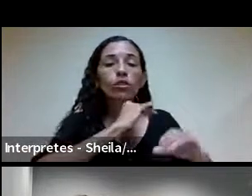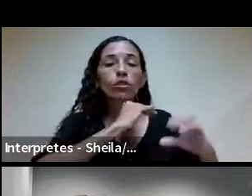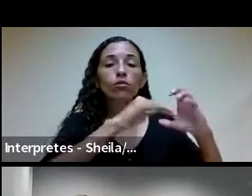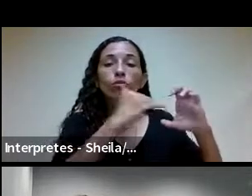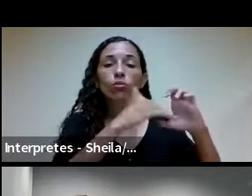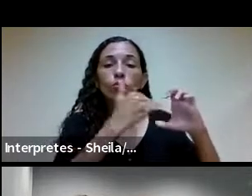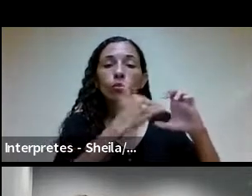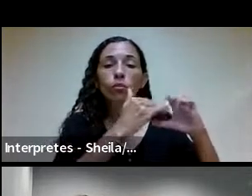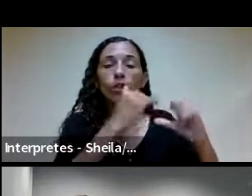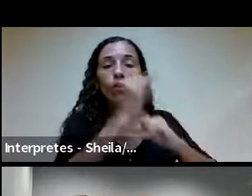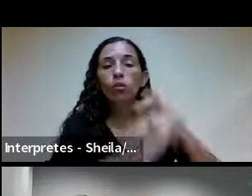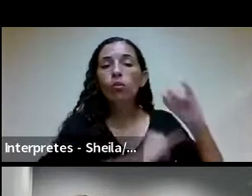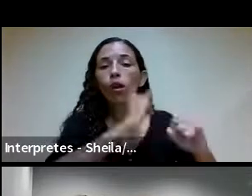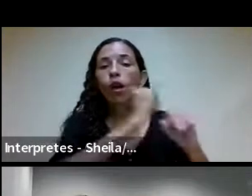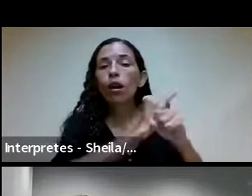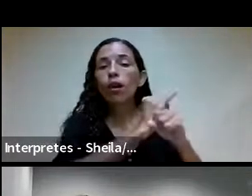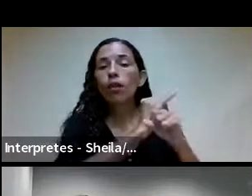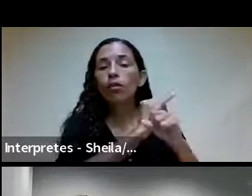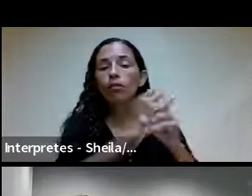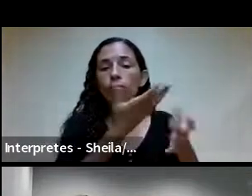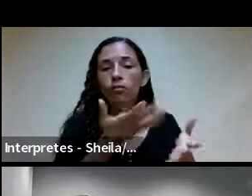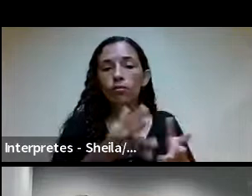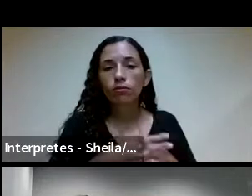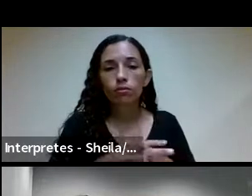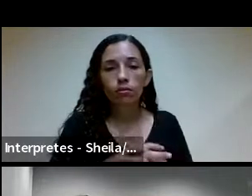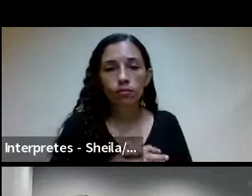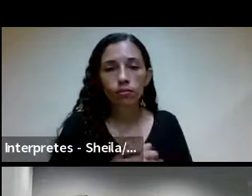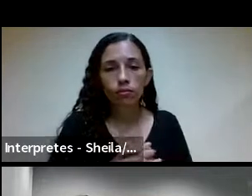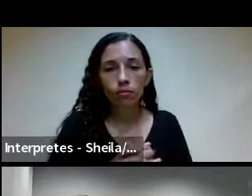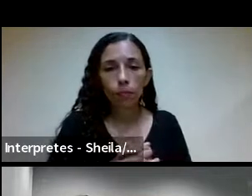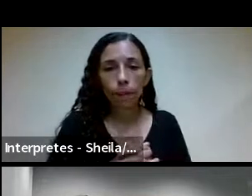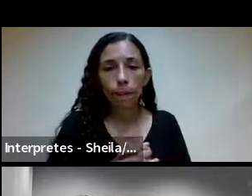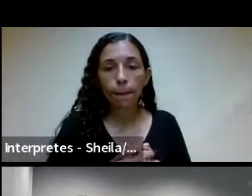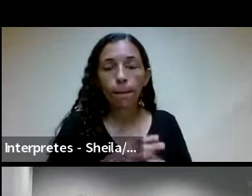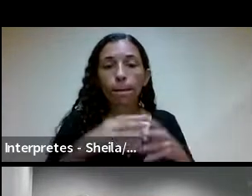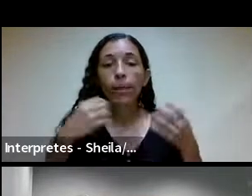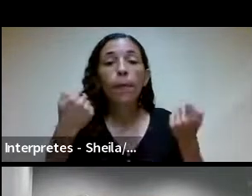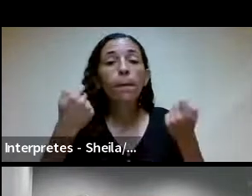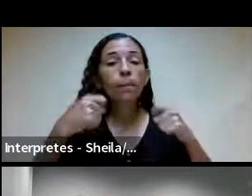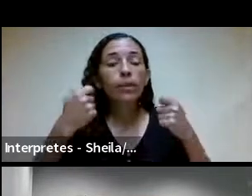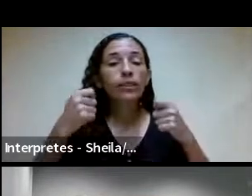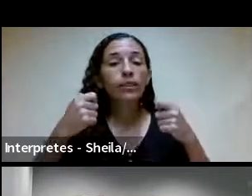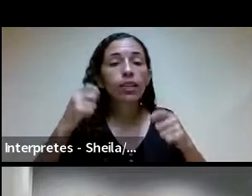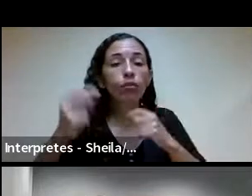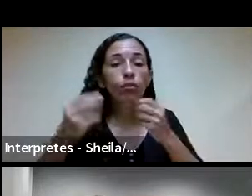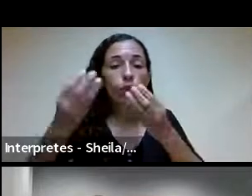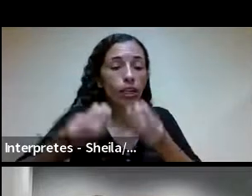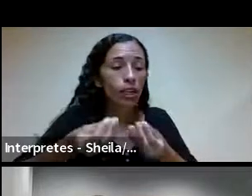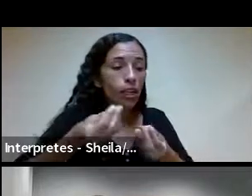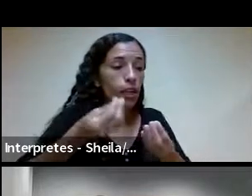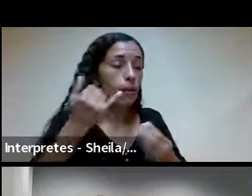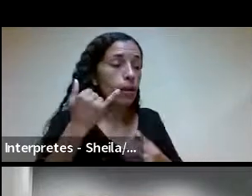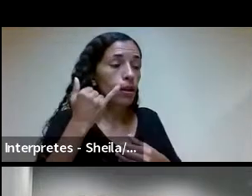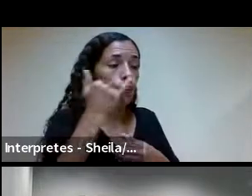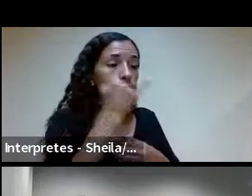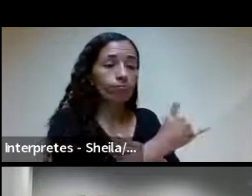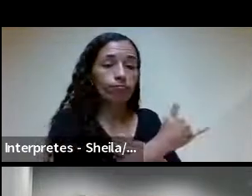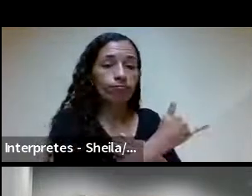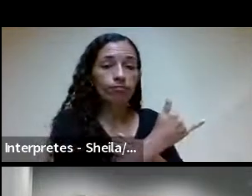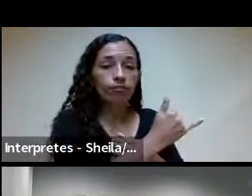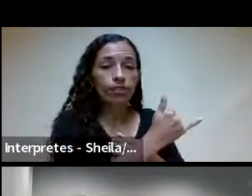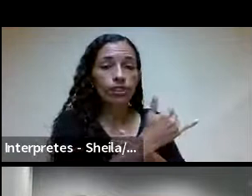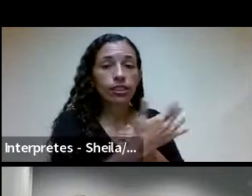deveriam ser consideradas válidas com a entrega em, abre aspas, vou citar agora o parágrafo